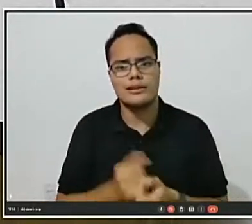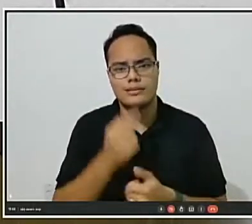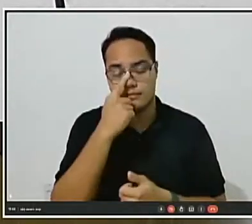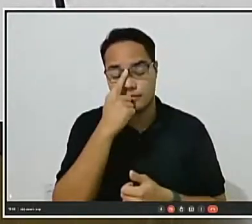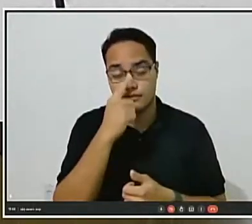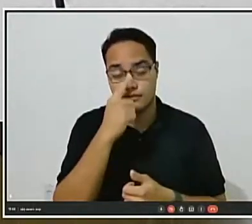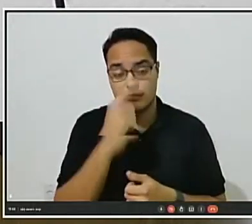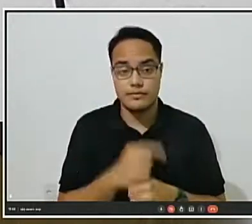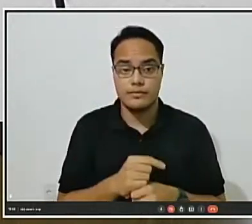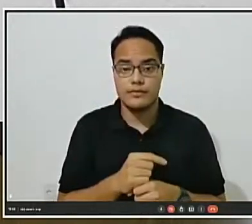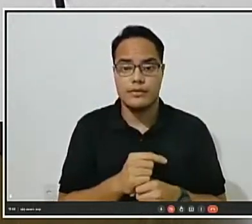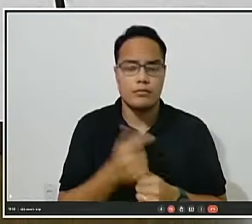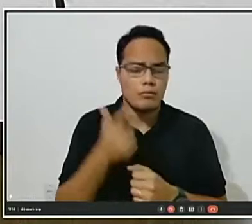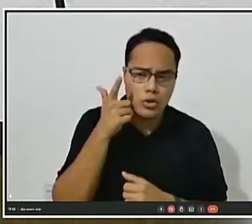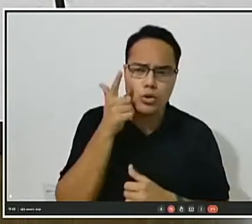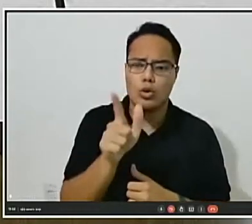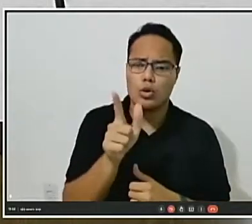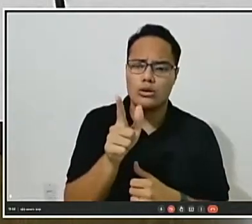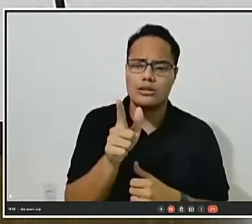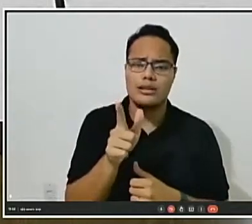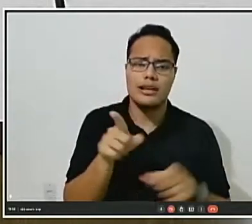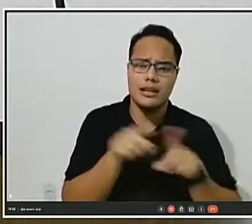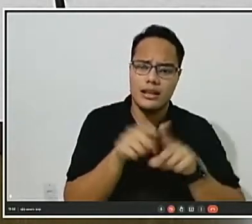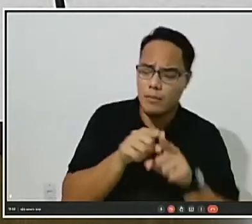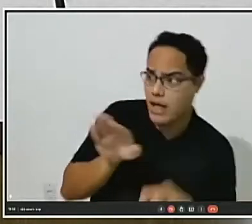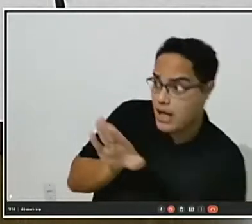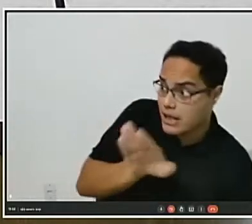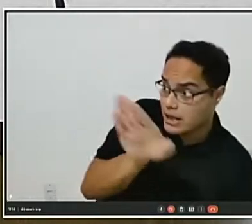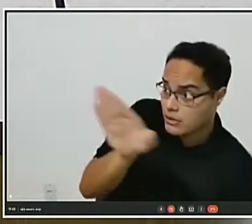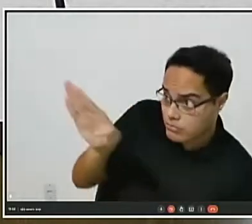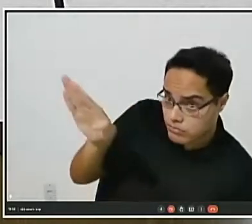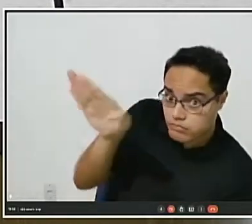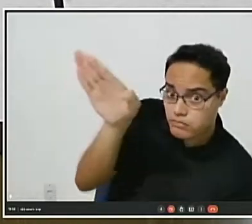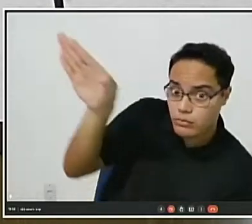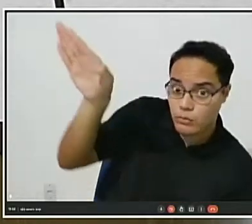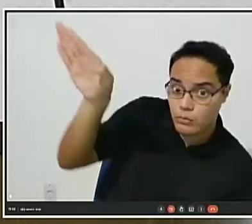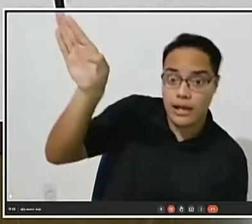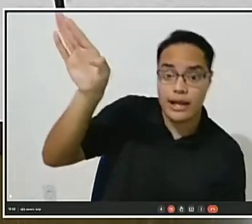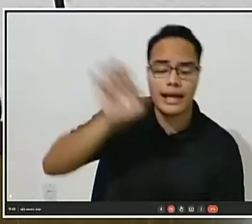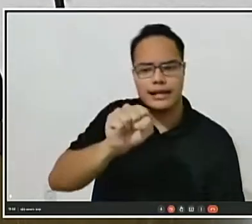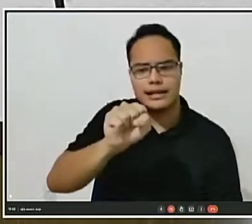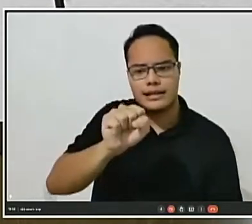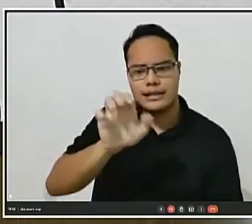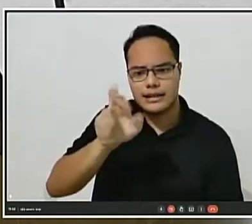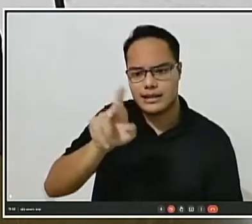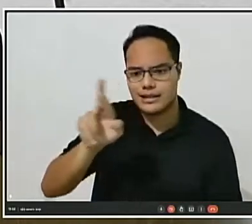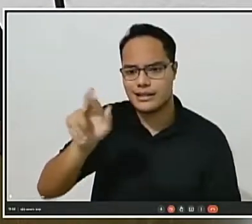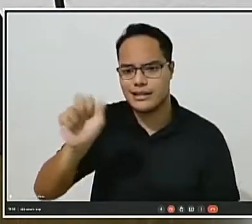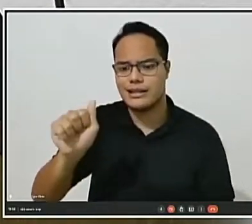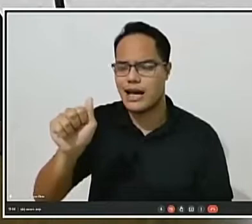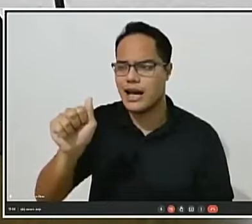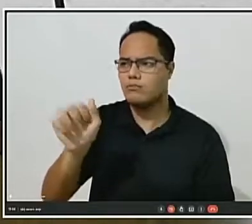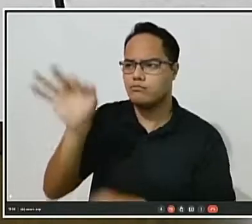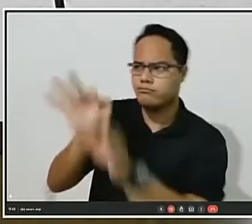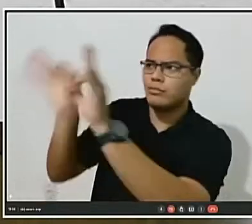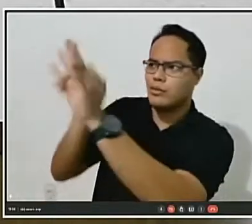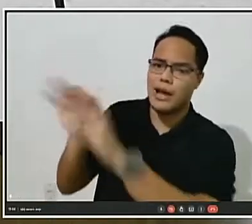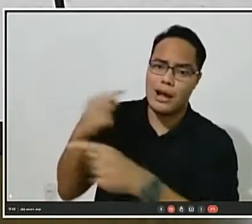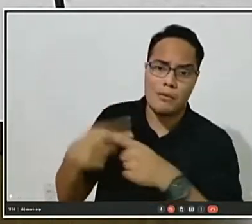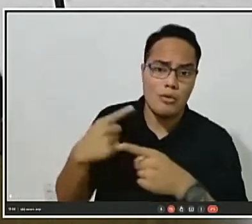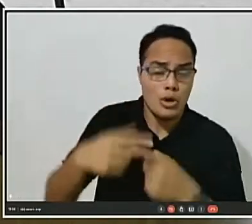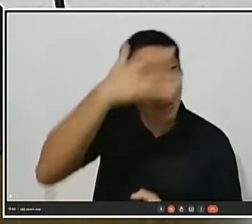naquela subida da Serra da Esperança, que o pessoal sofre muito, aqueles moradores daquele lado.